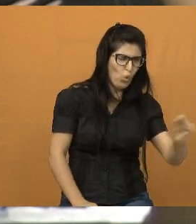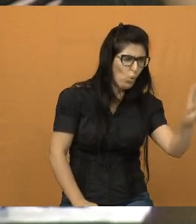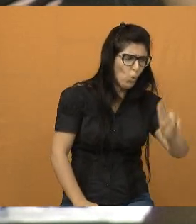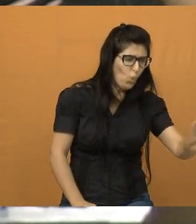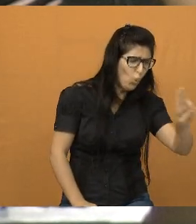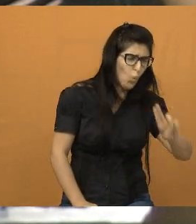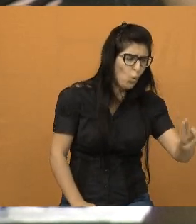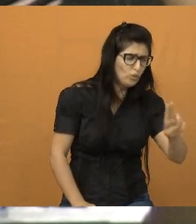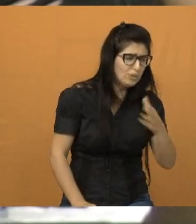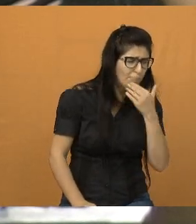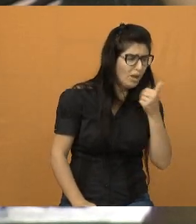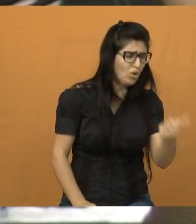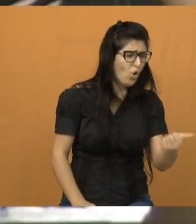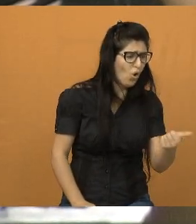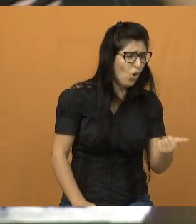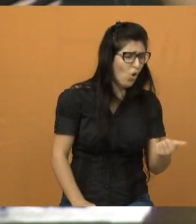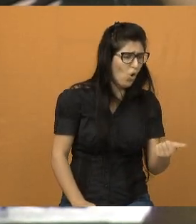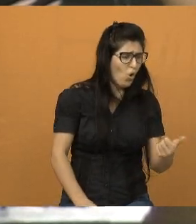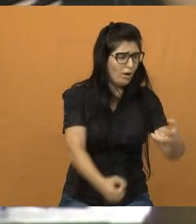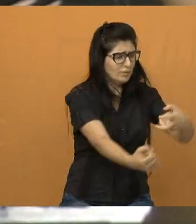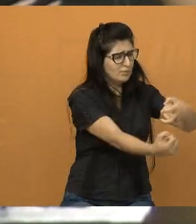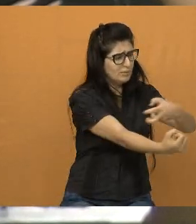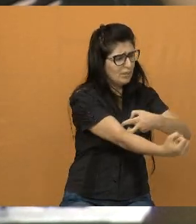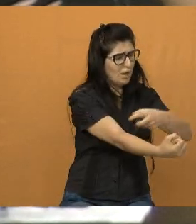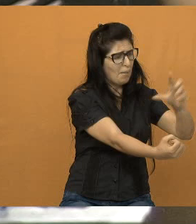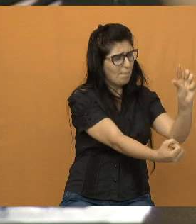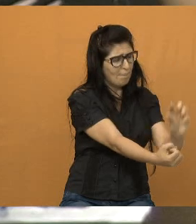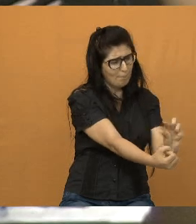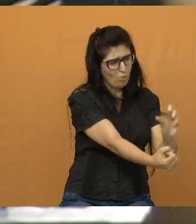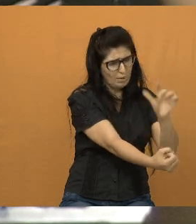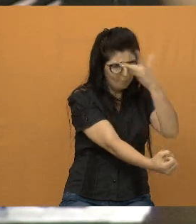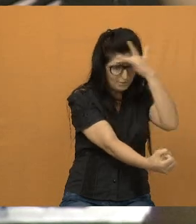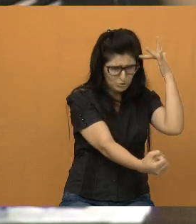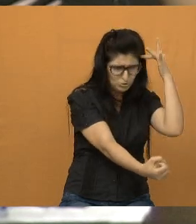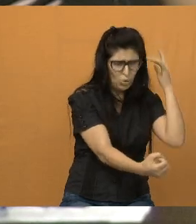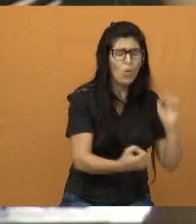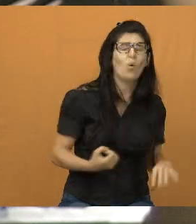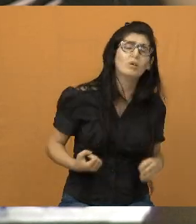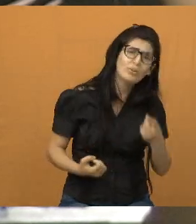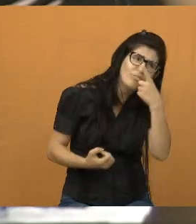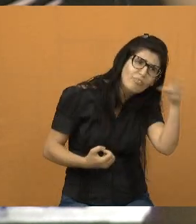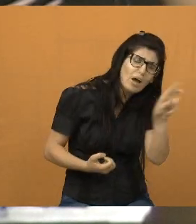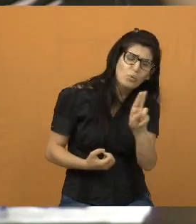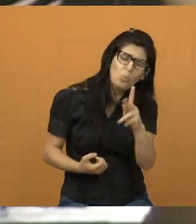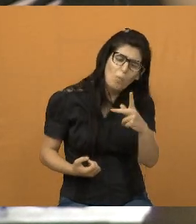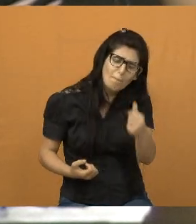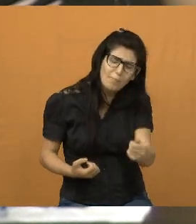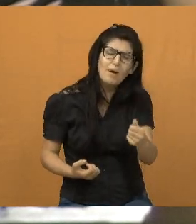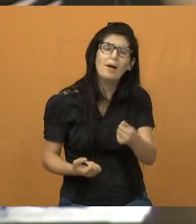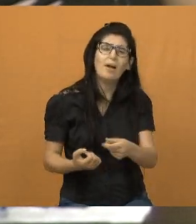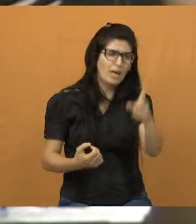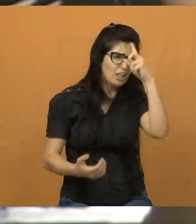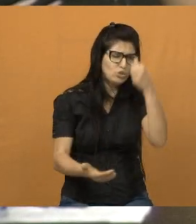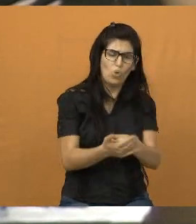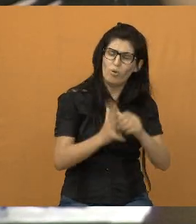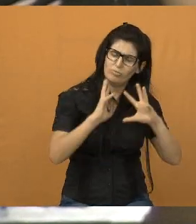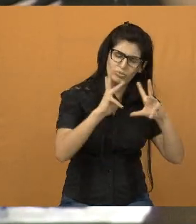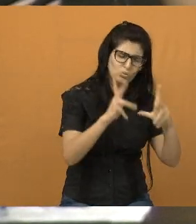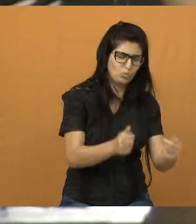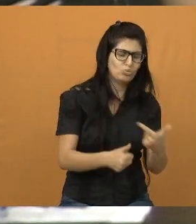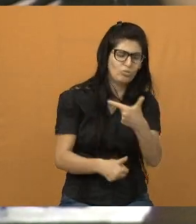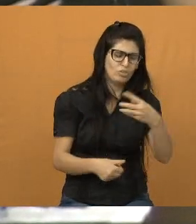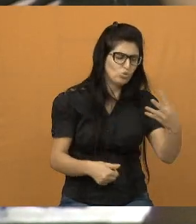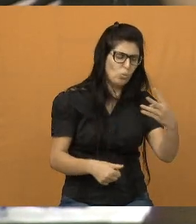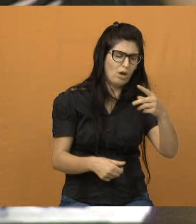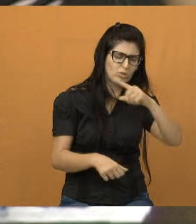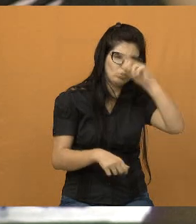de internações, porque tem um médico, primeiro passa pelo UPA e resolve boa parte das coisas nas 24